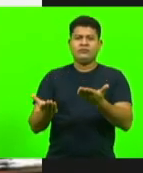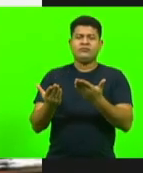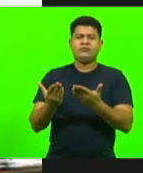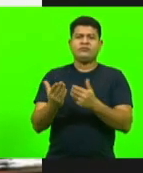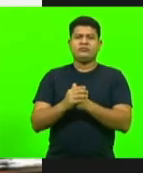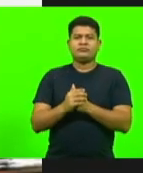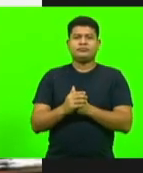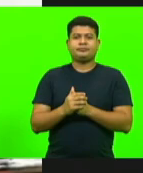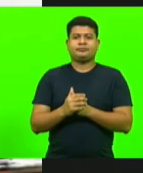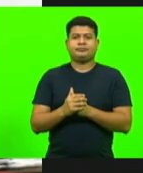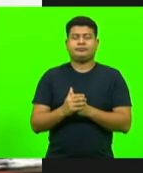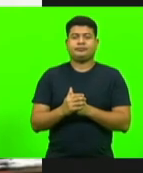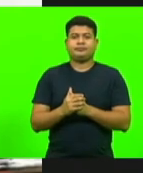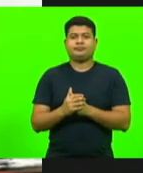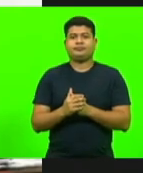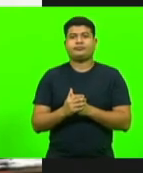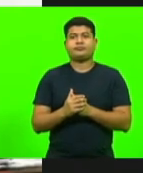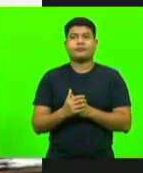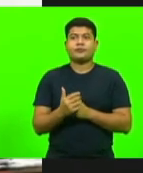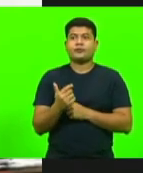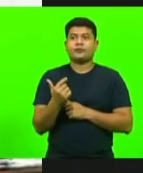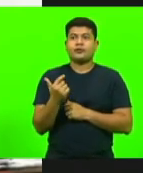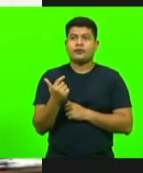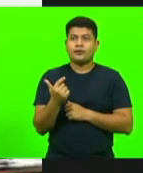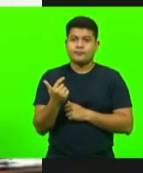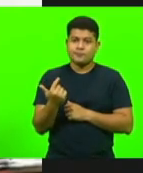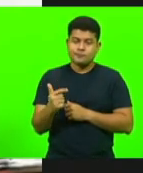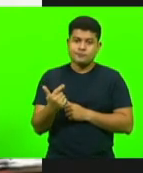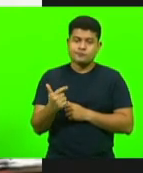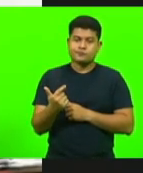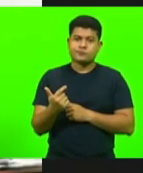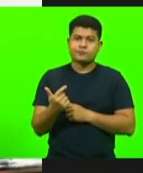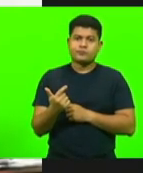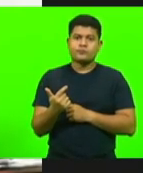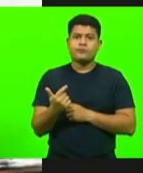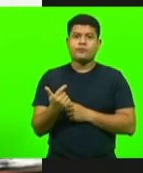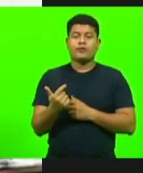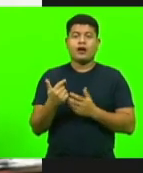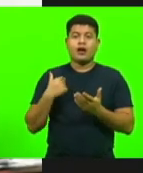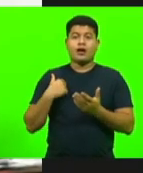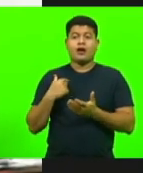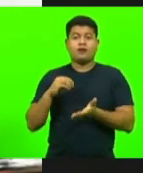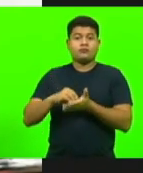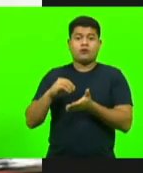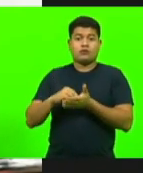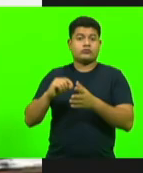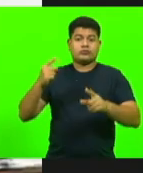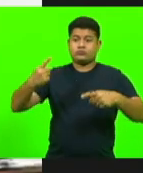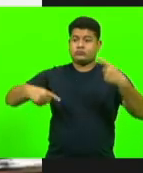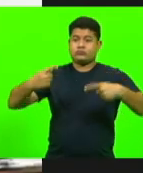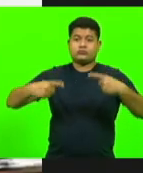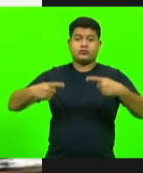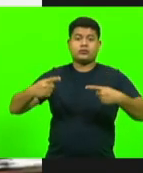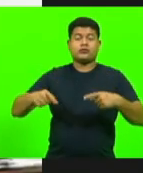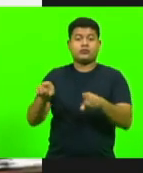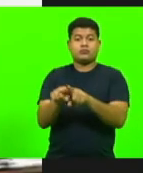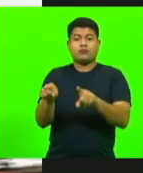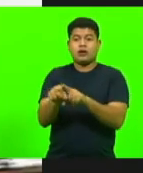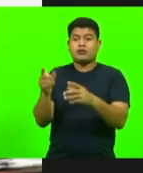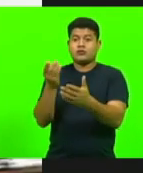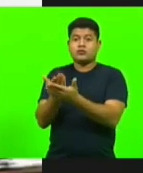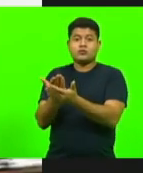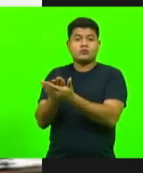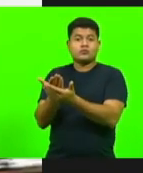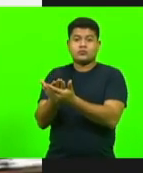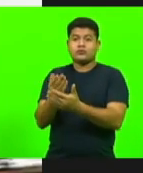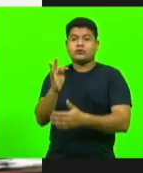tem uma como é que eu posso dizer uma peça de caça nenhuma tem nenhuma oração técnica foi